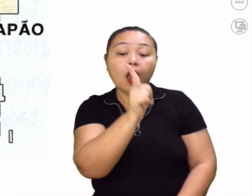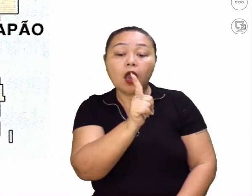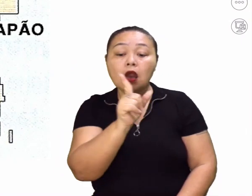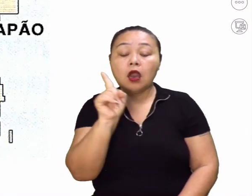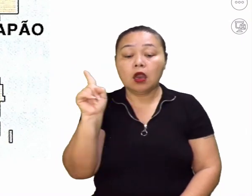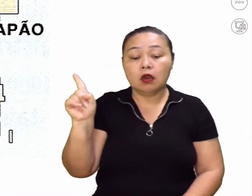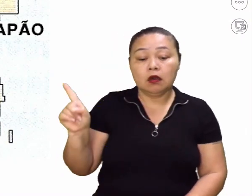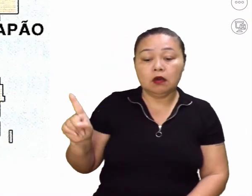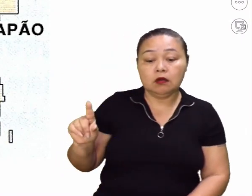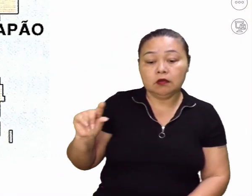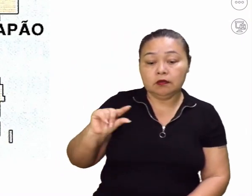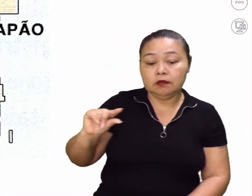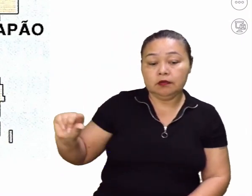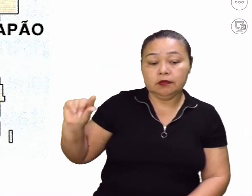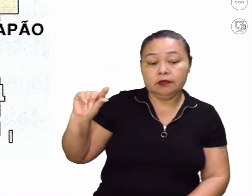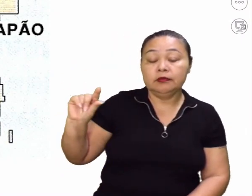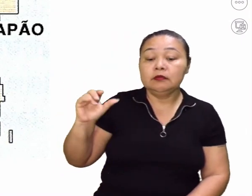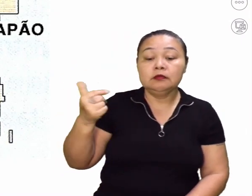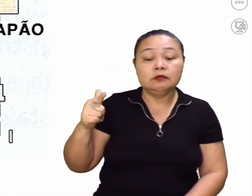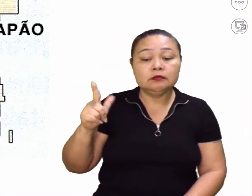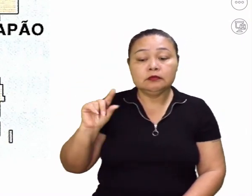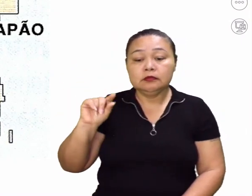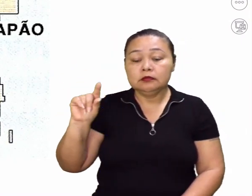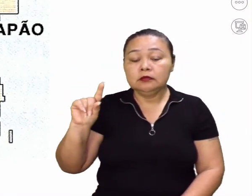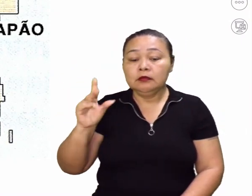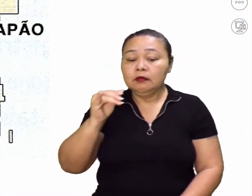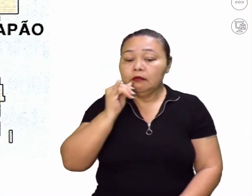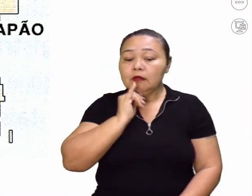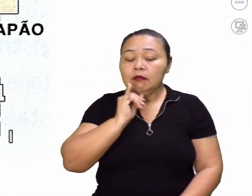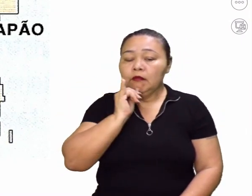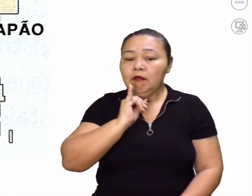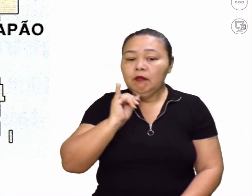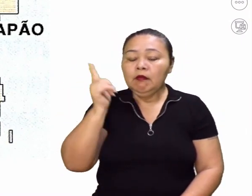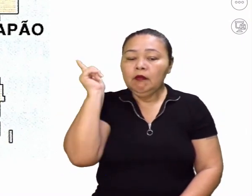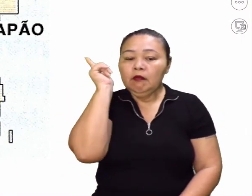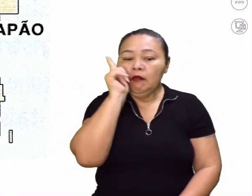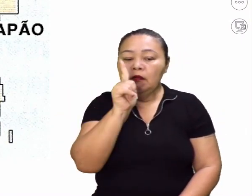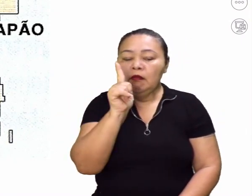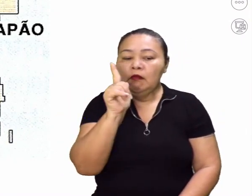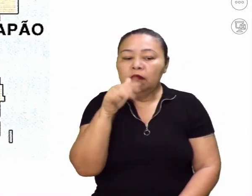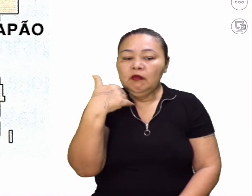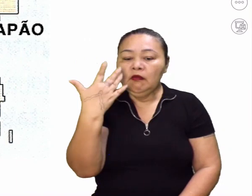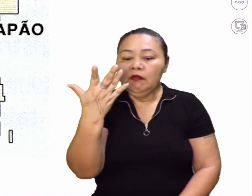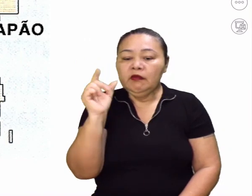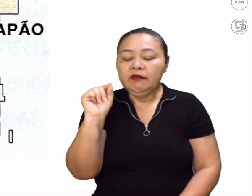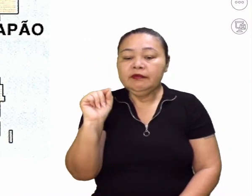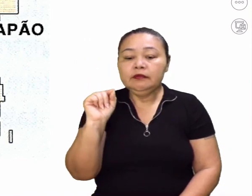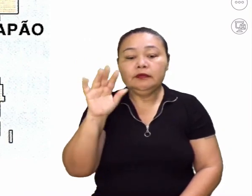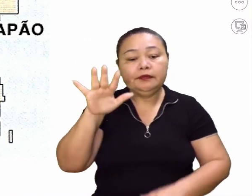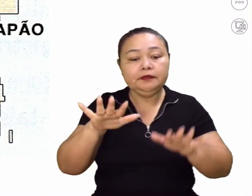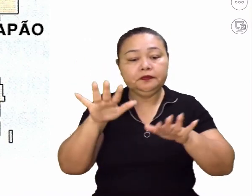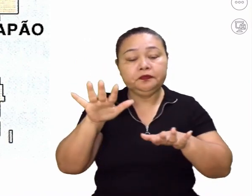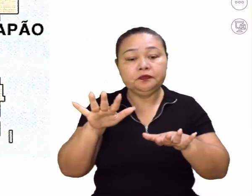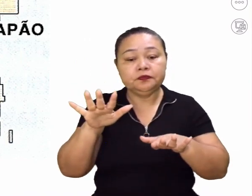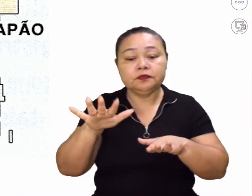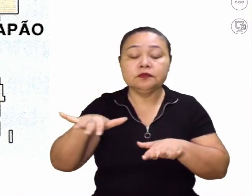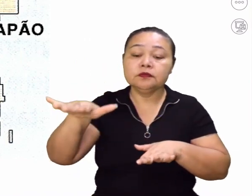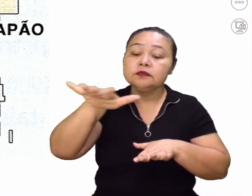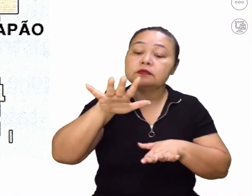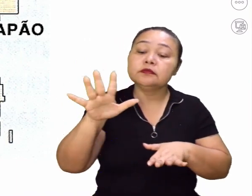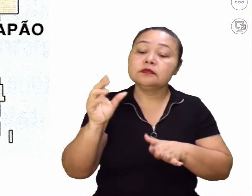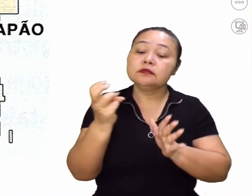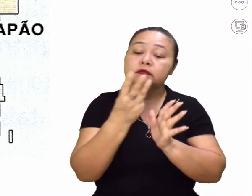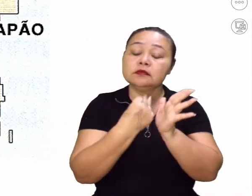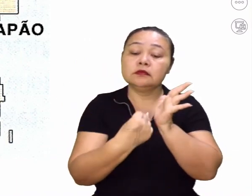a legenda, mas se não tivesse uma legenda por acaso aí, a gente ia conseguir identificar que certamente esse